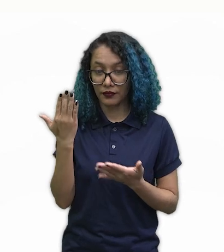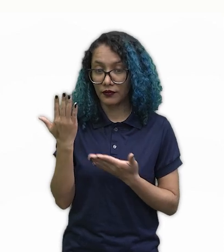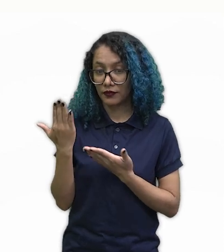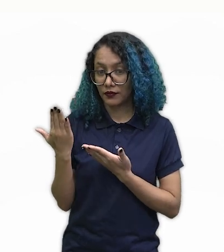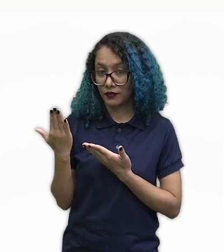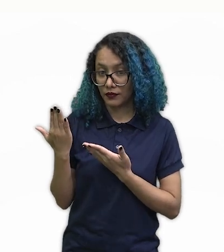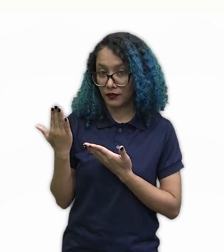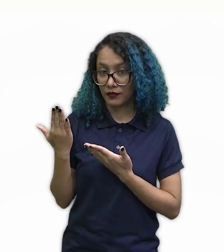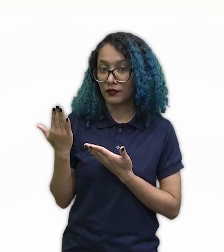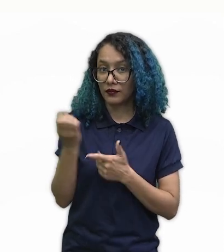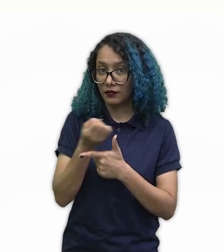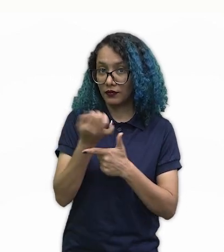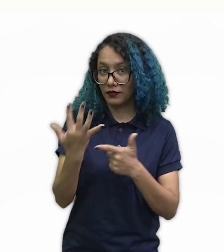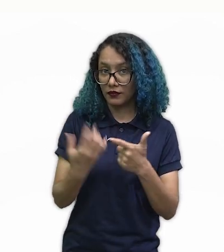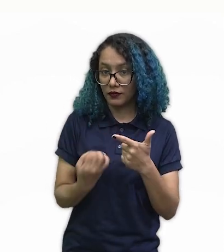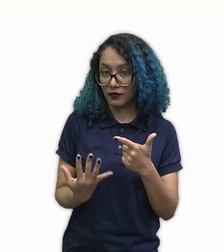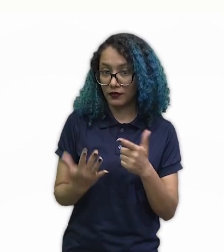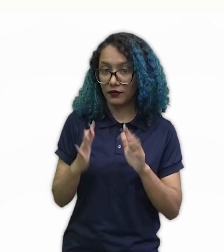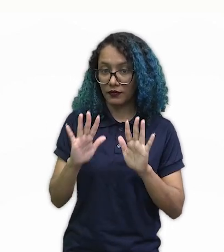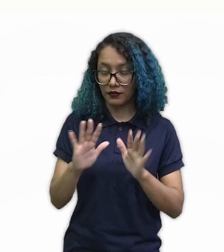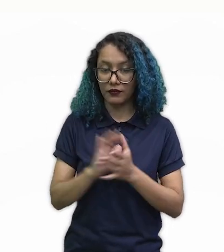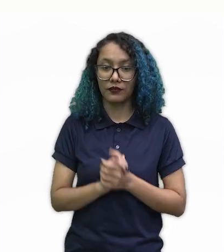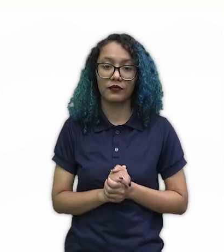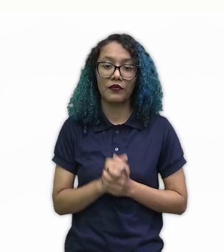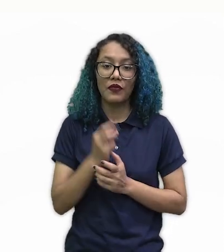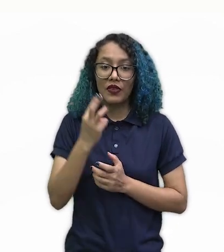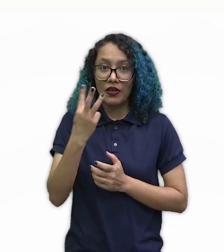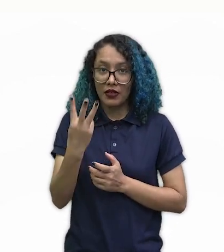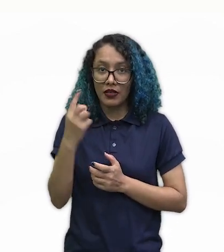parte aqui da fração. Eu tenho